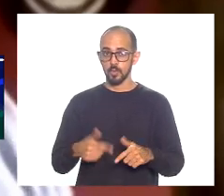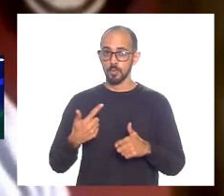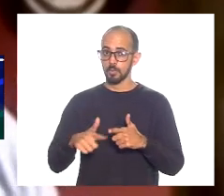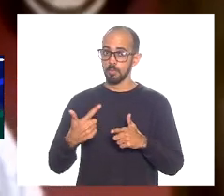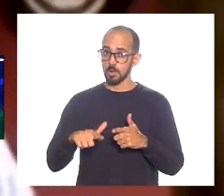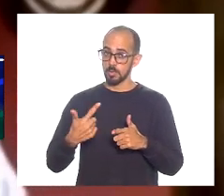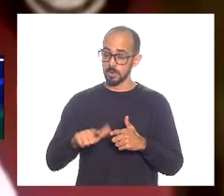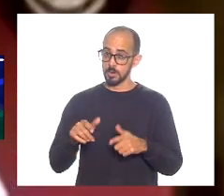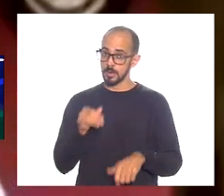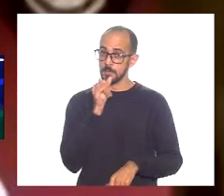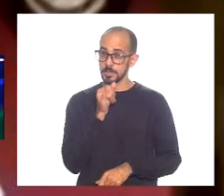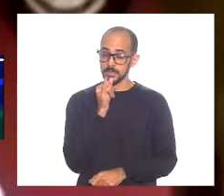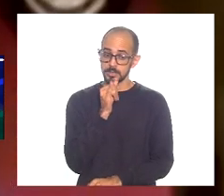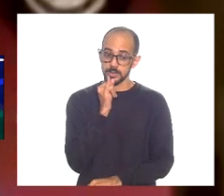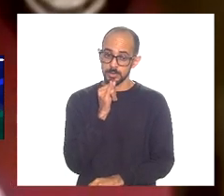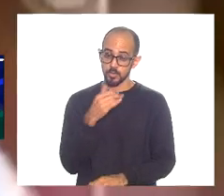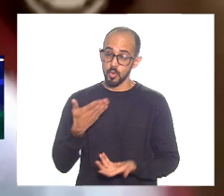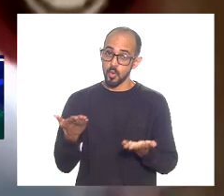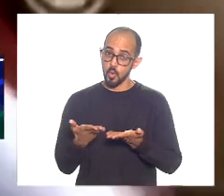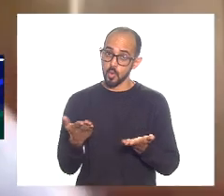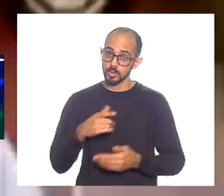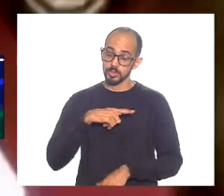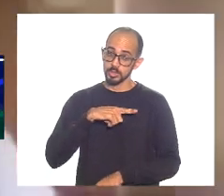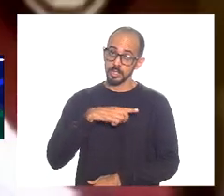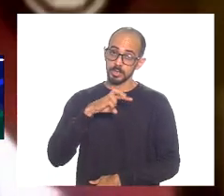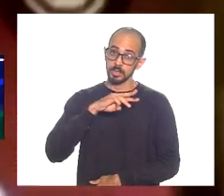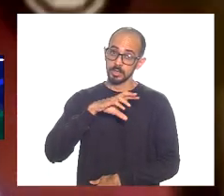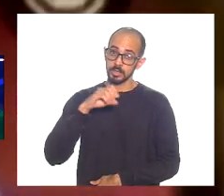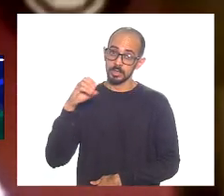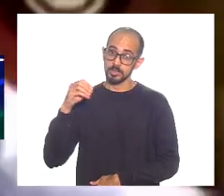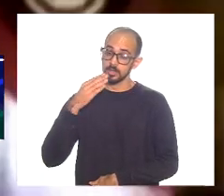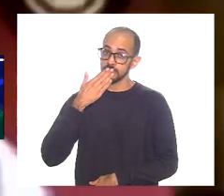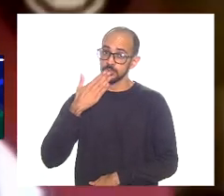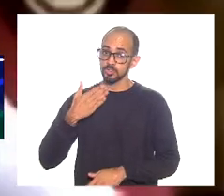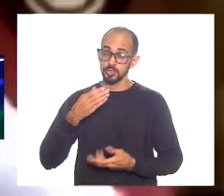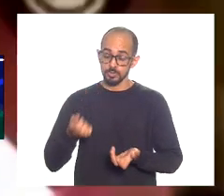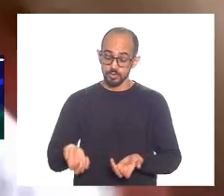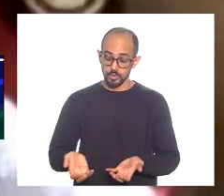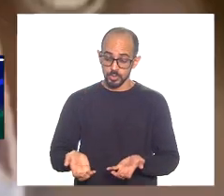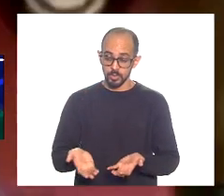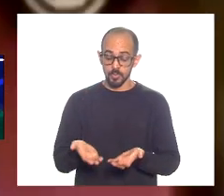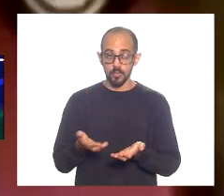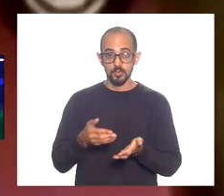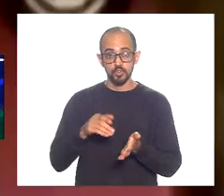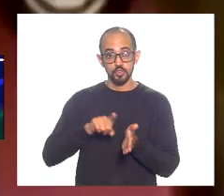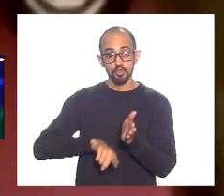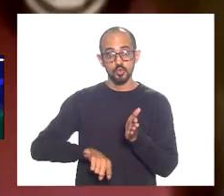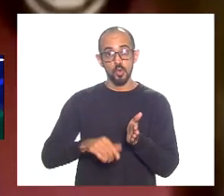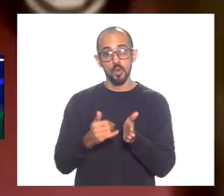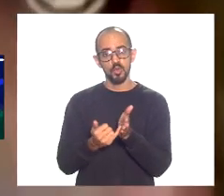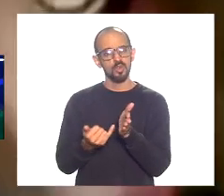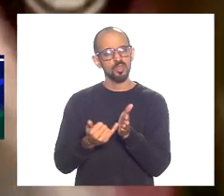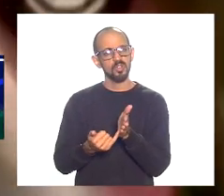exemplo, hoje existem 300 tipos de incentivo fiscal.